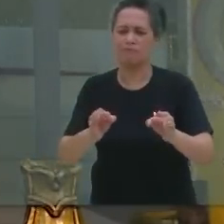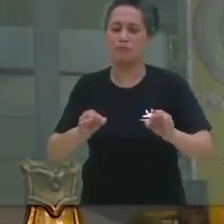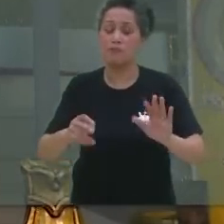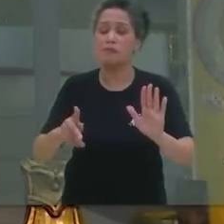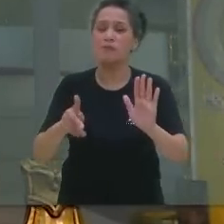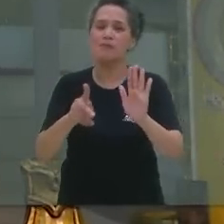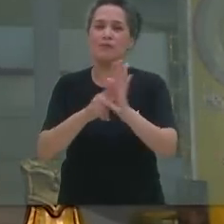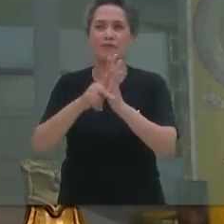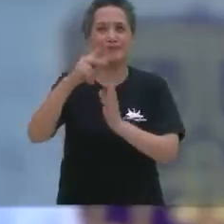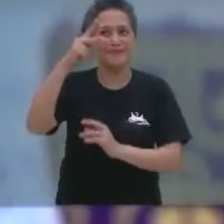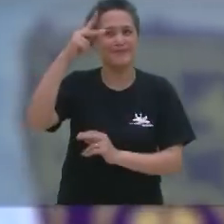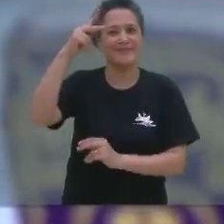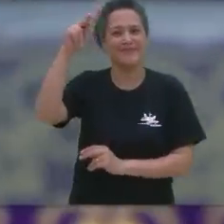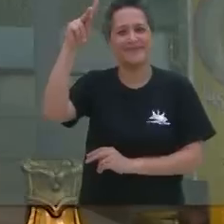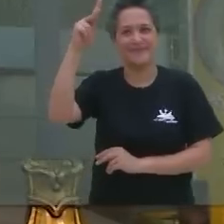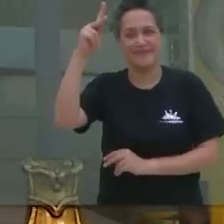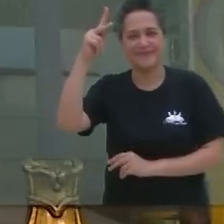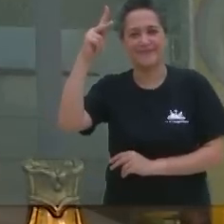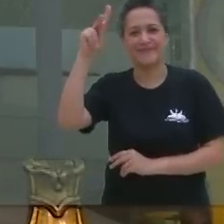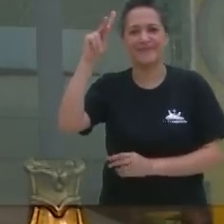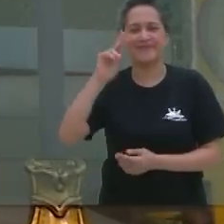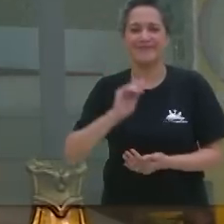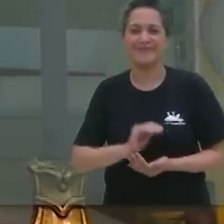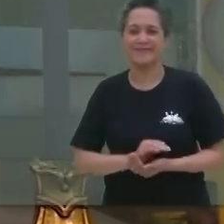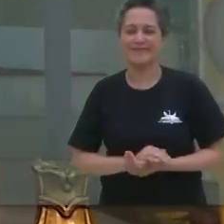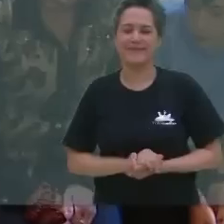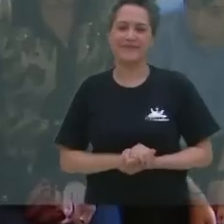teu próprio